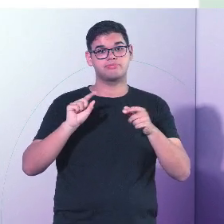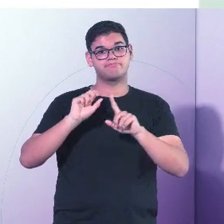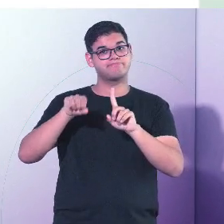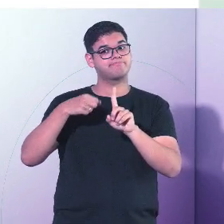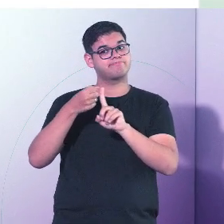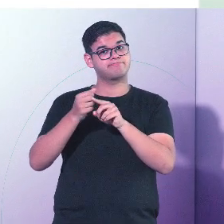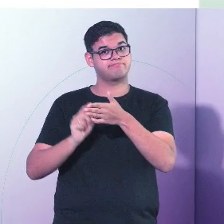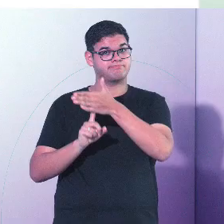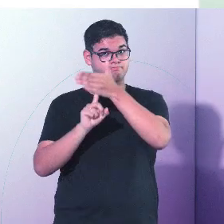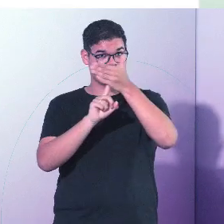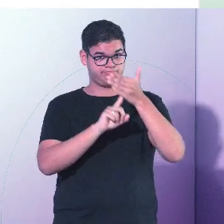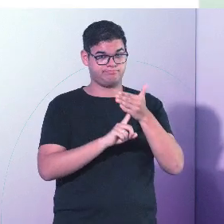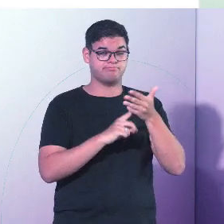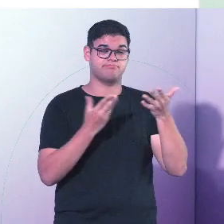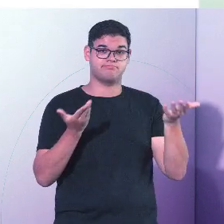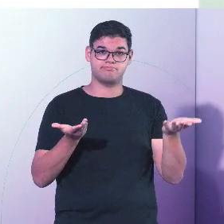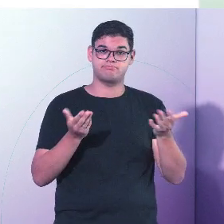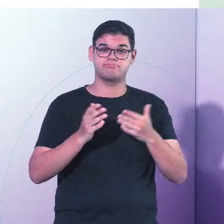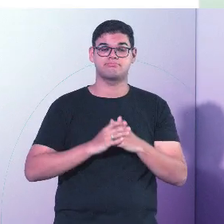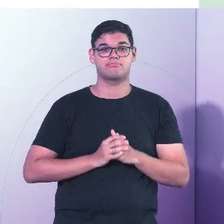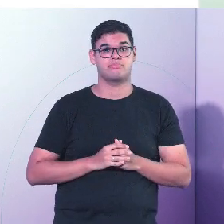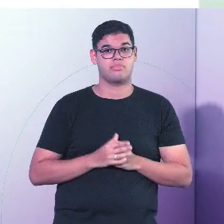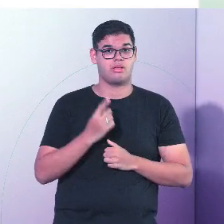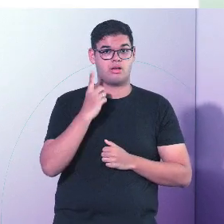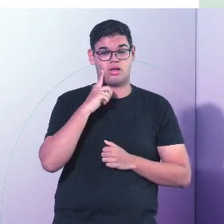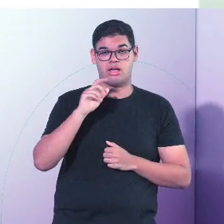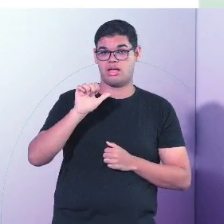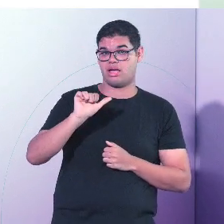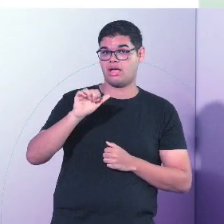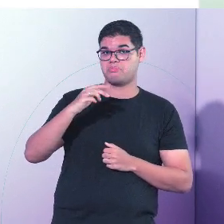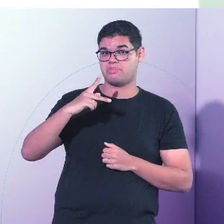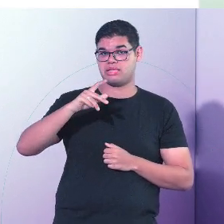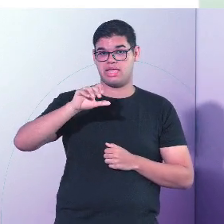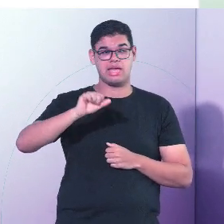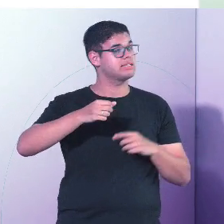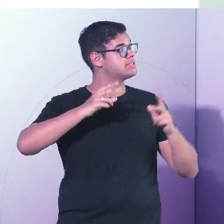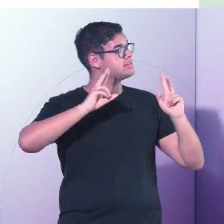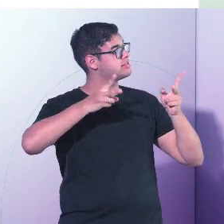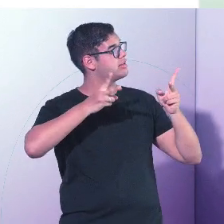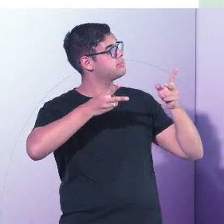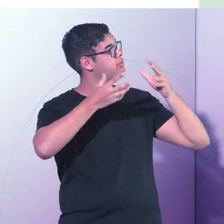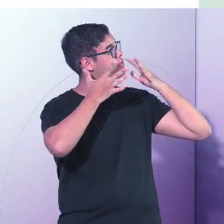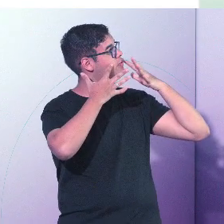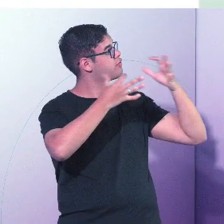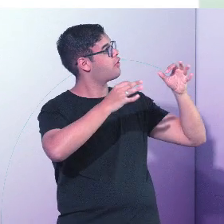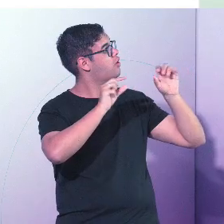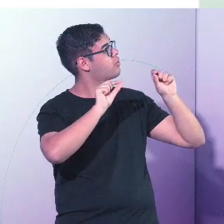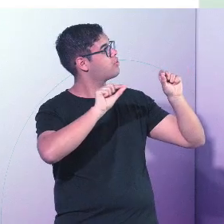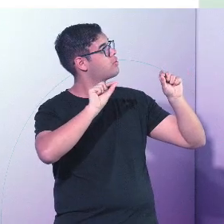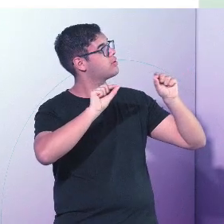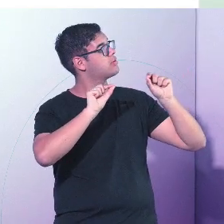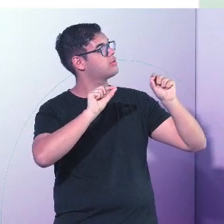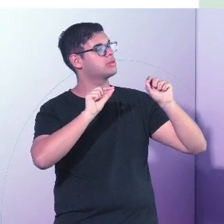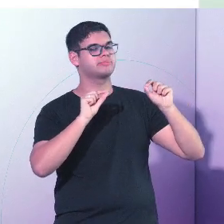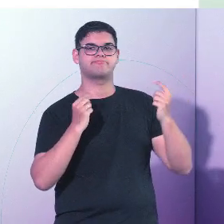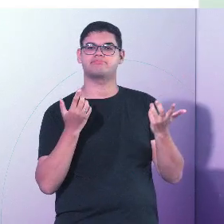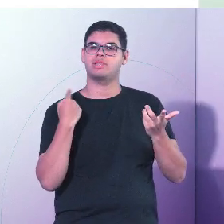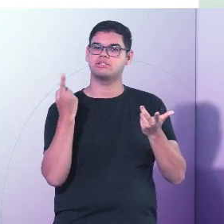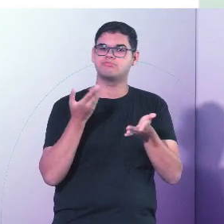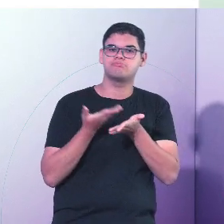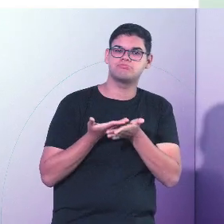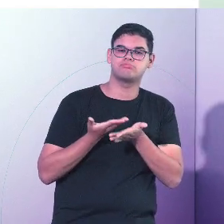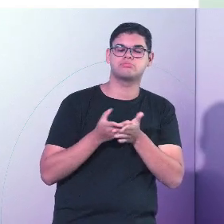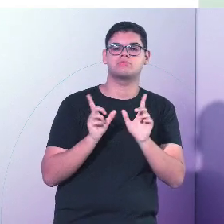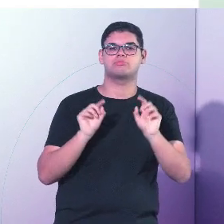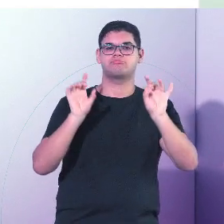aspectos científicos mesmo, né? Assim, a ATS, ela é sempre voltada a responder uma questão pontual. Esse